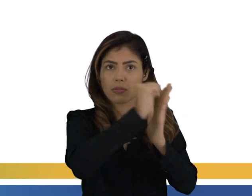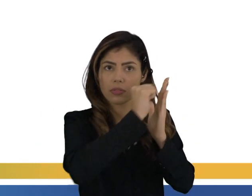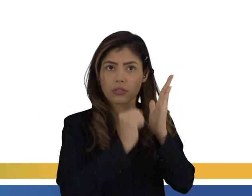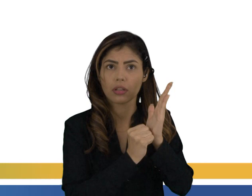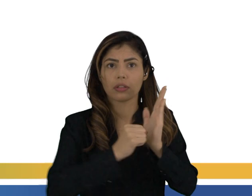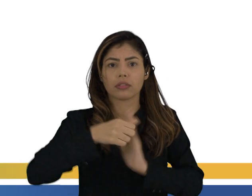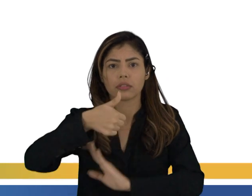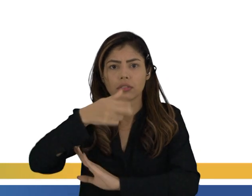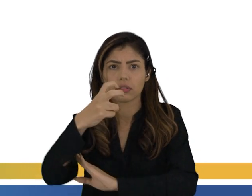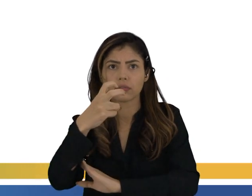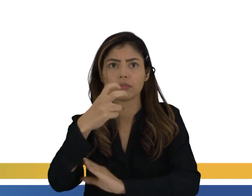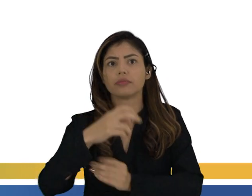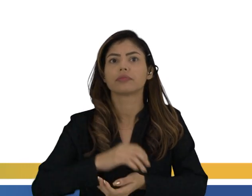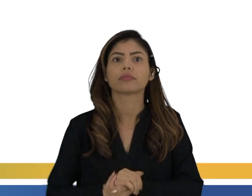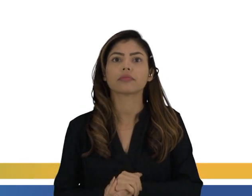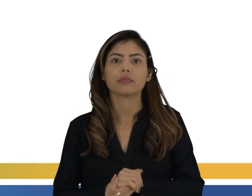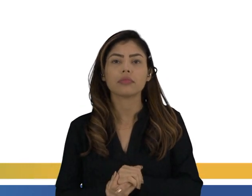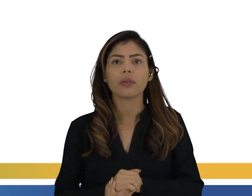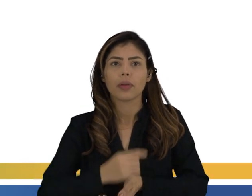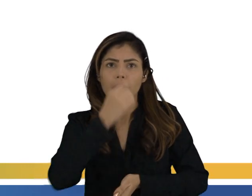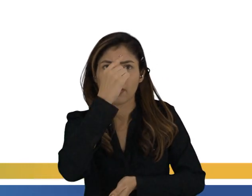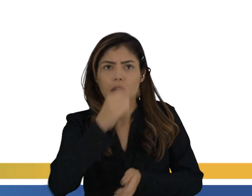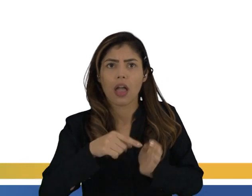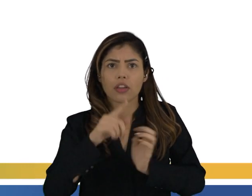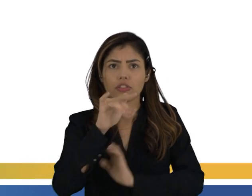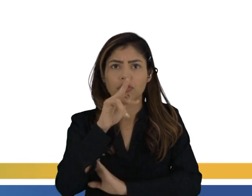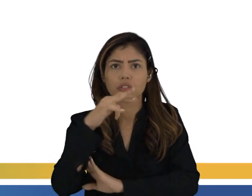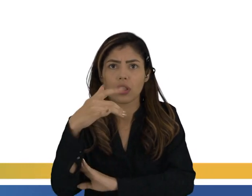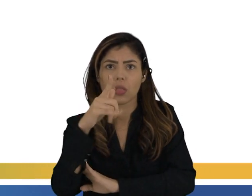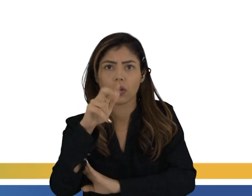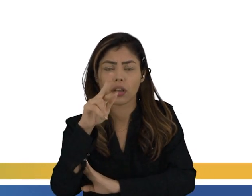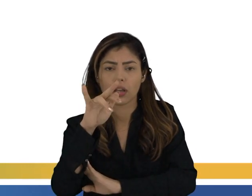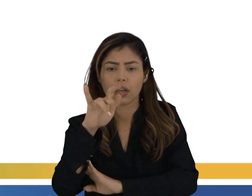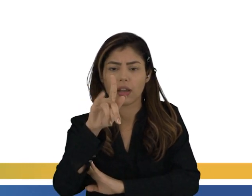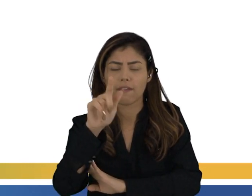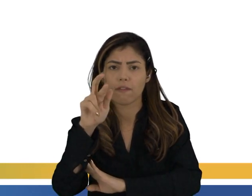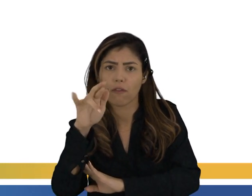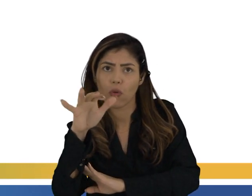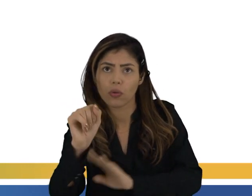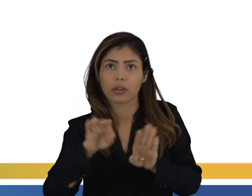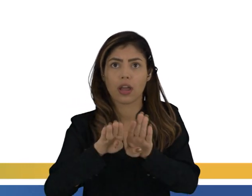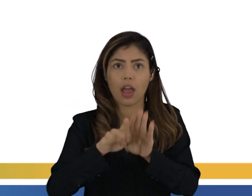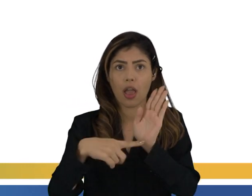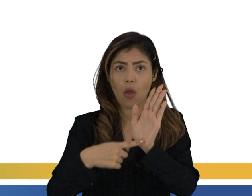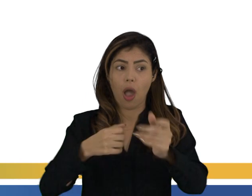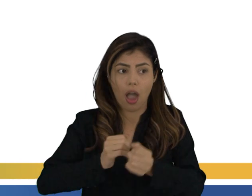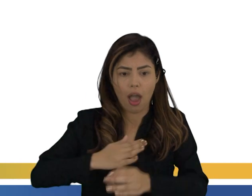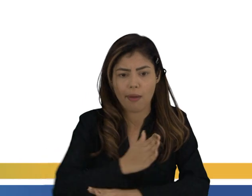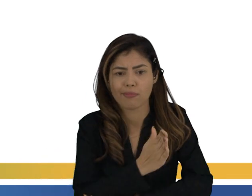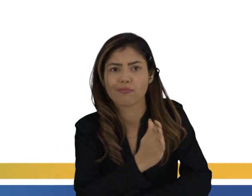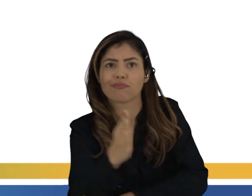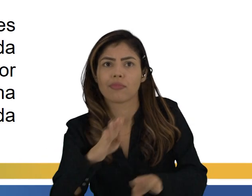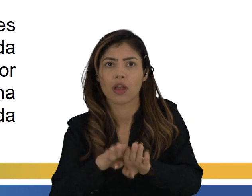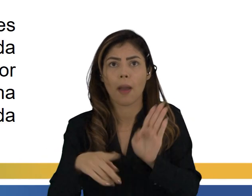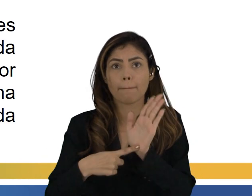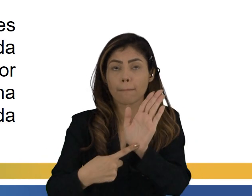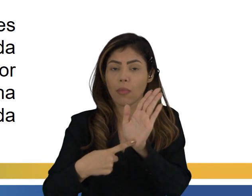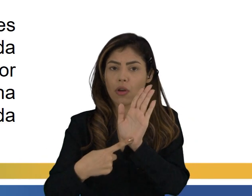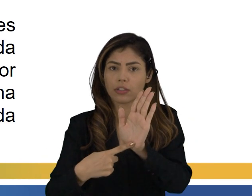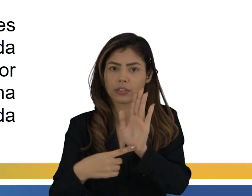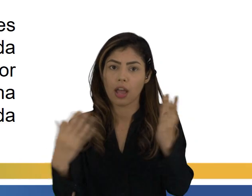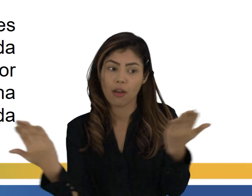XV. E a xilogravura é uma técnica que vai abrir novos caminhos para os artistas plásticos. Eu mostro aqui